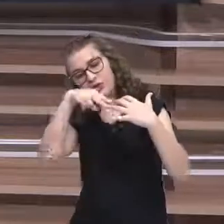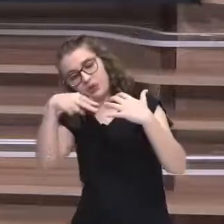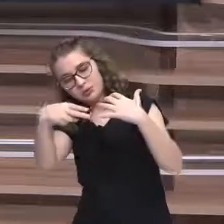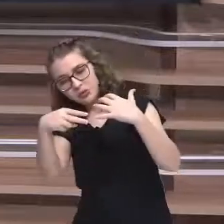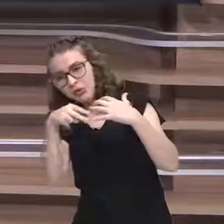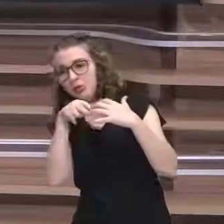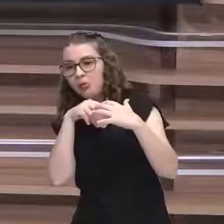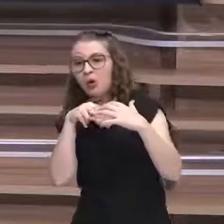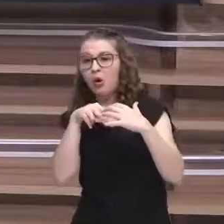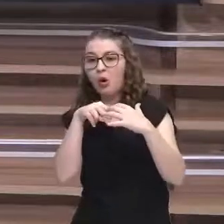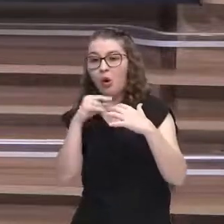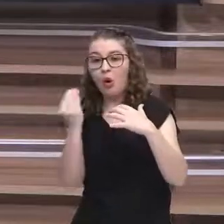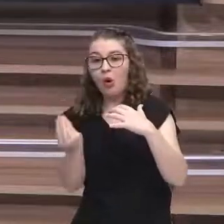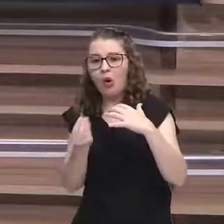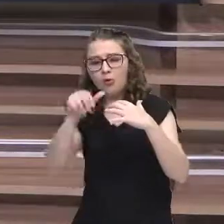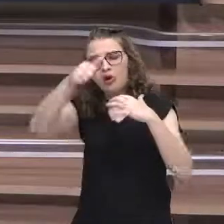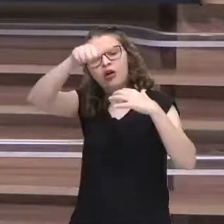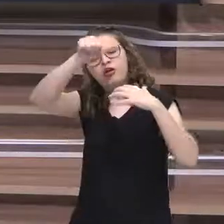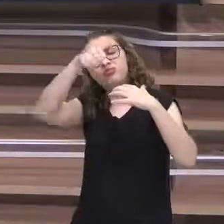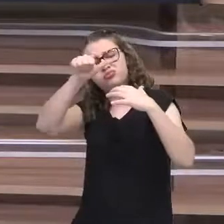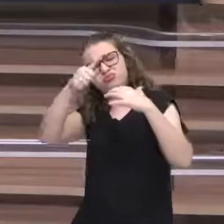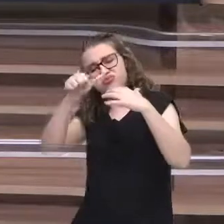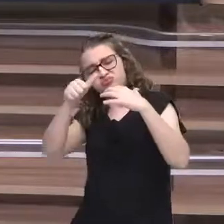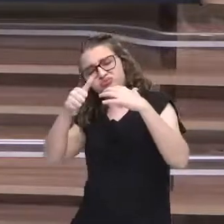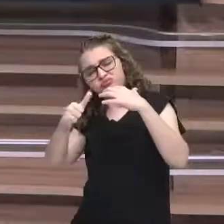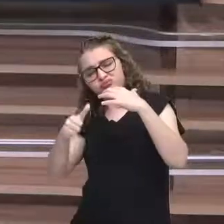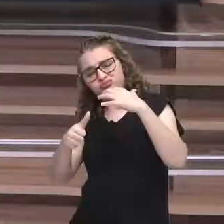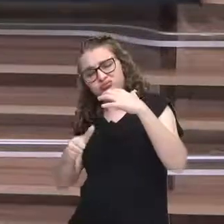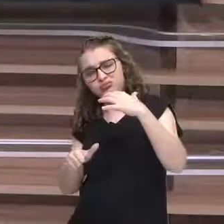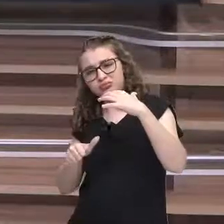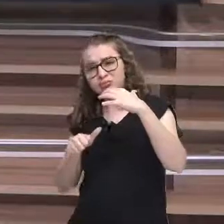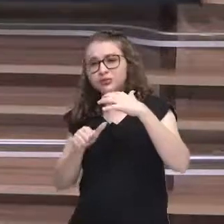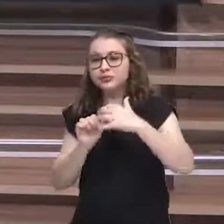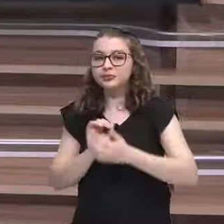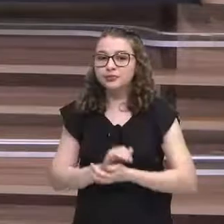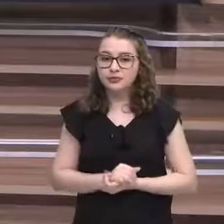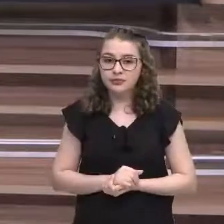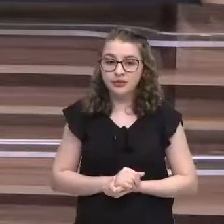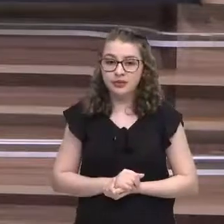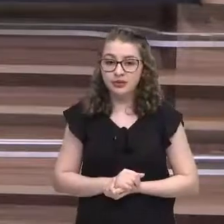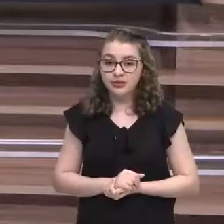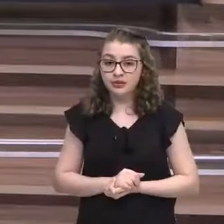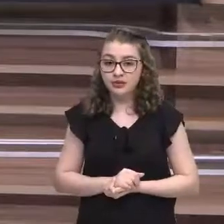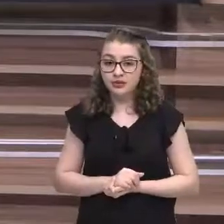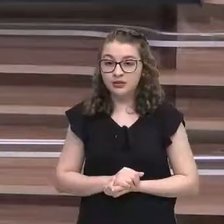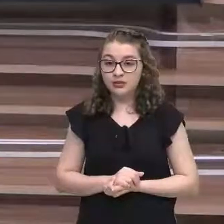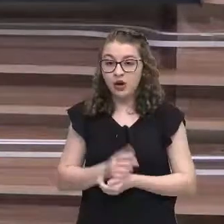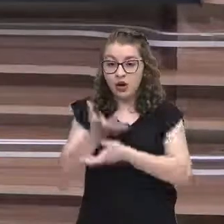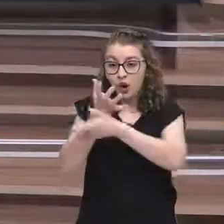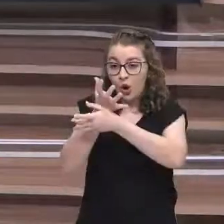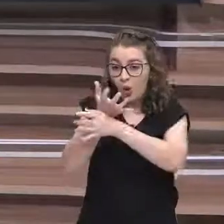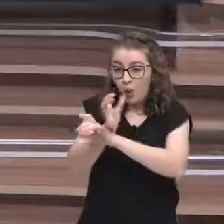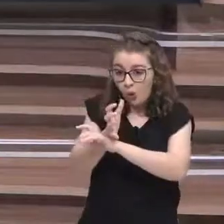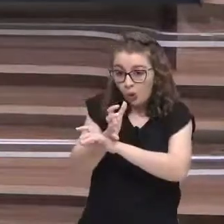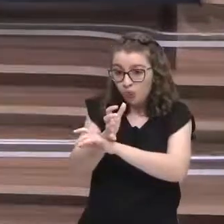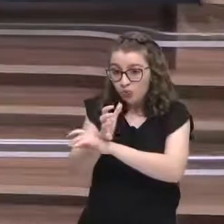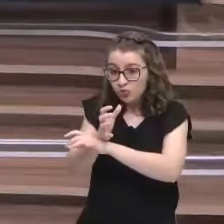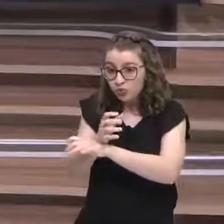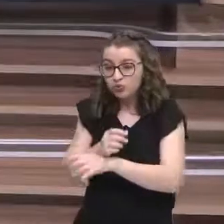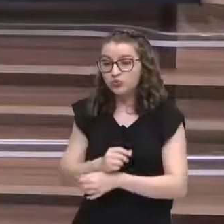né, e analisa ali, abre a cabeça de uma pessoa e vai analisar, você vai ver muitas coisas ali,